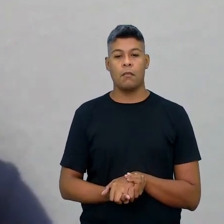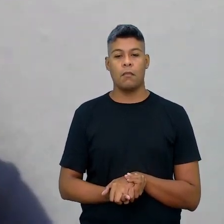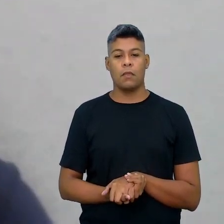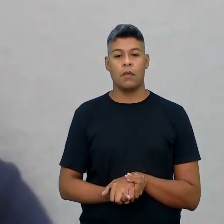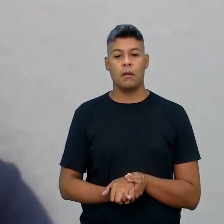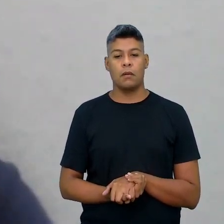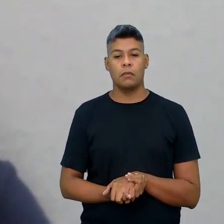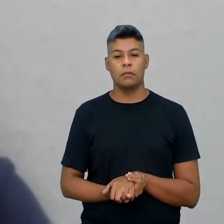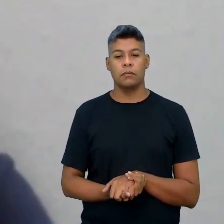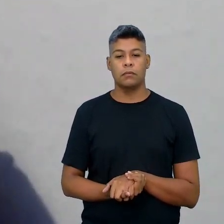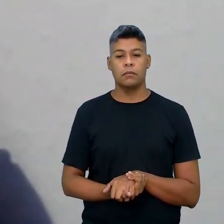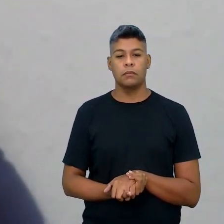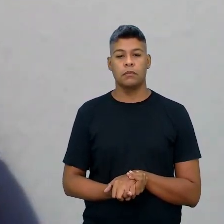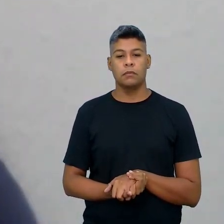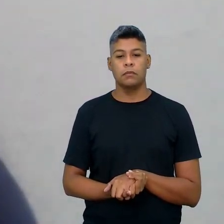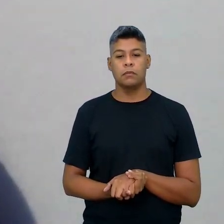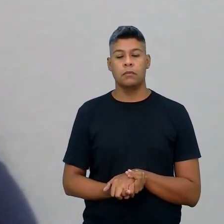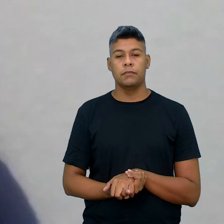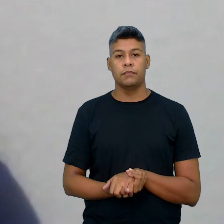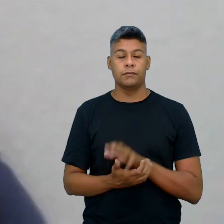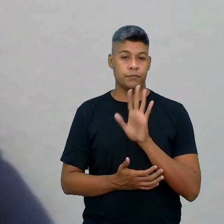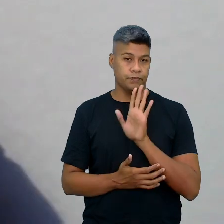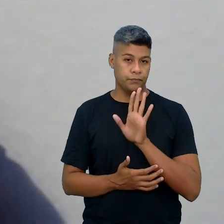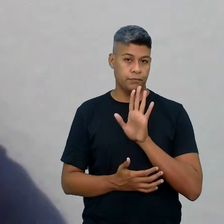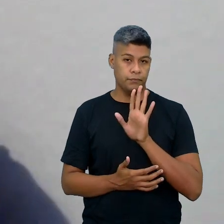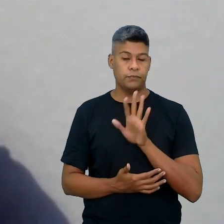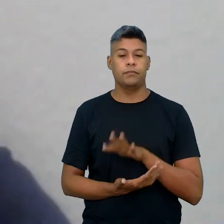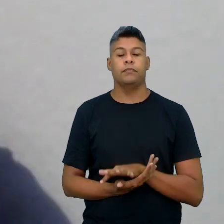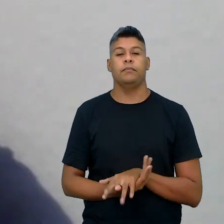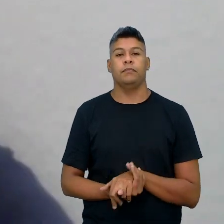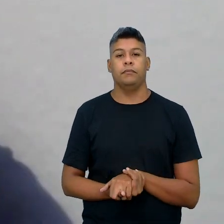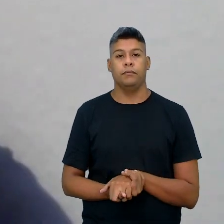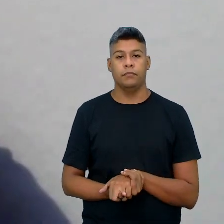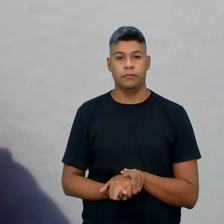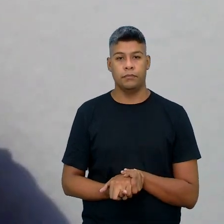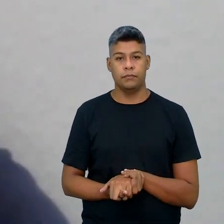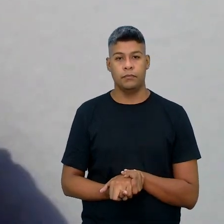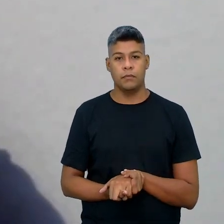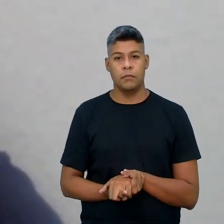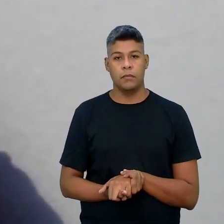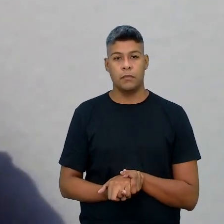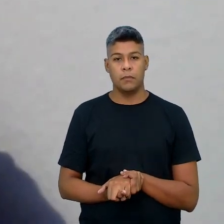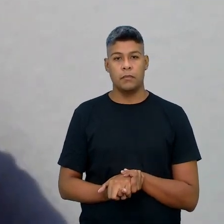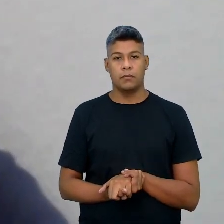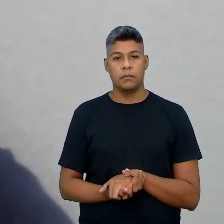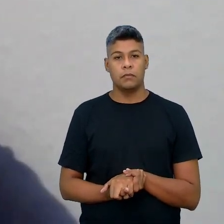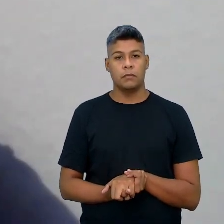Eu acredito que vocês já estão vendo, deixa eu só retornar aqui.